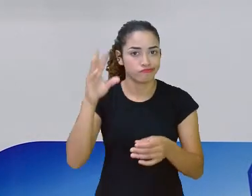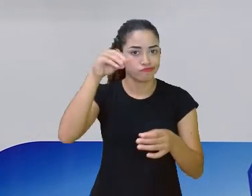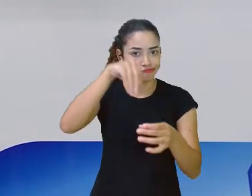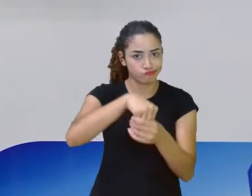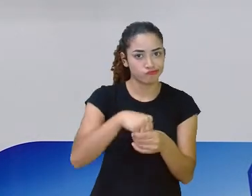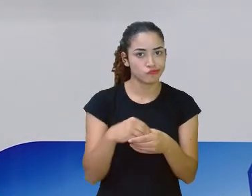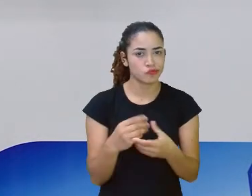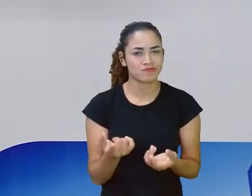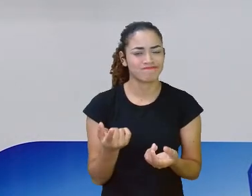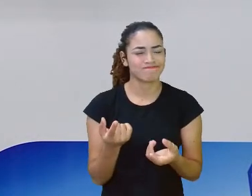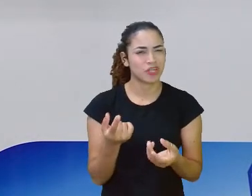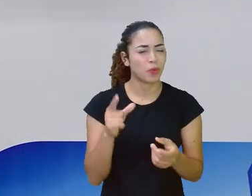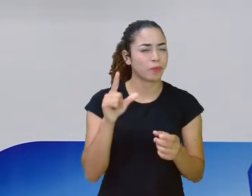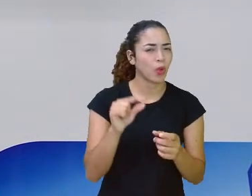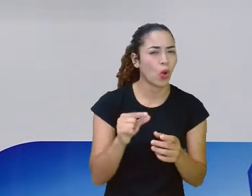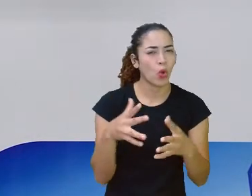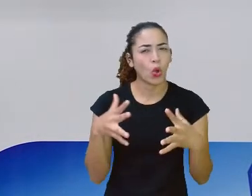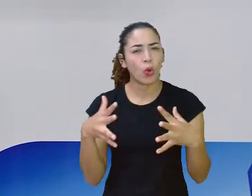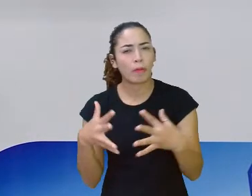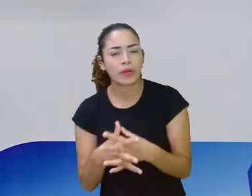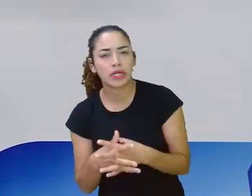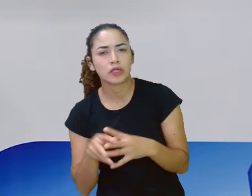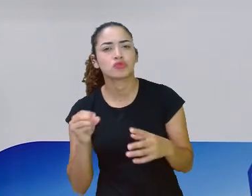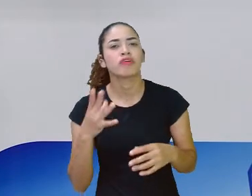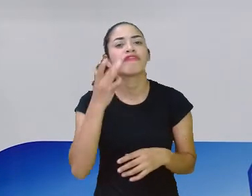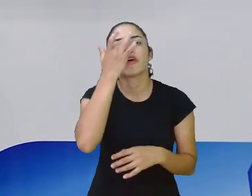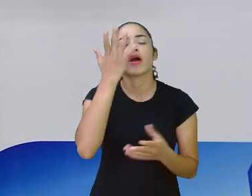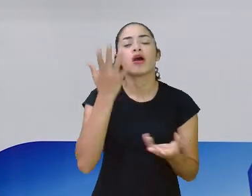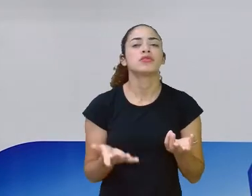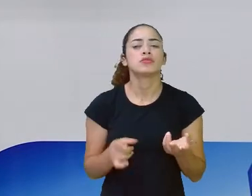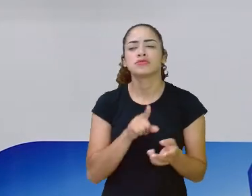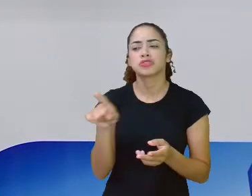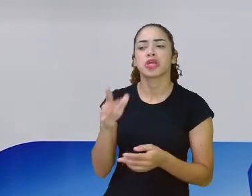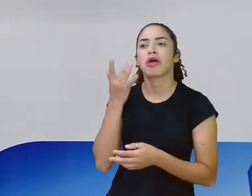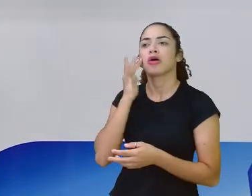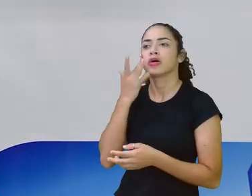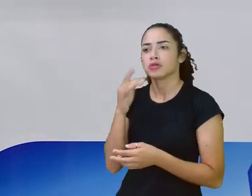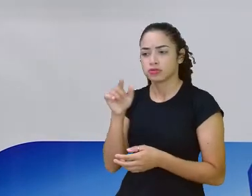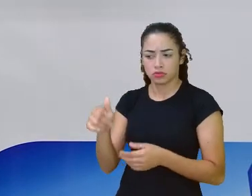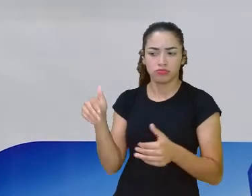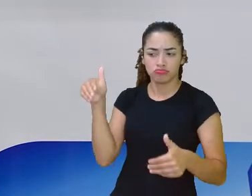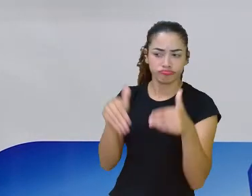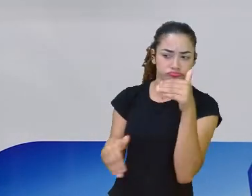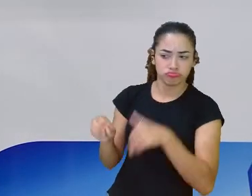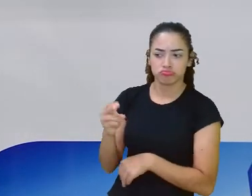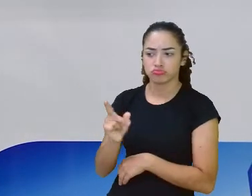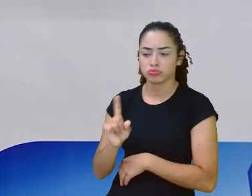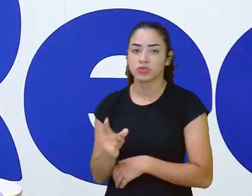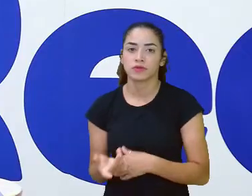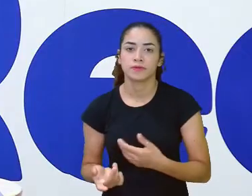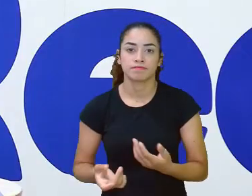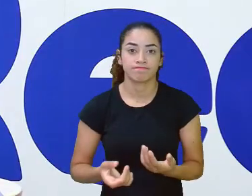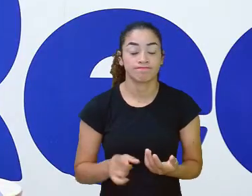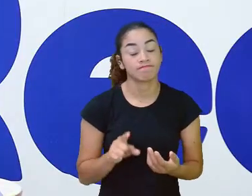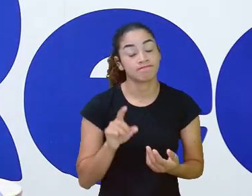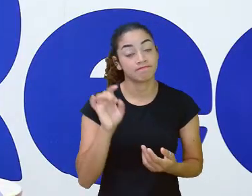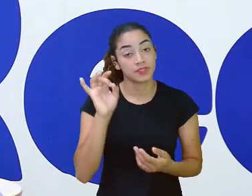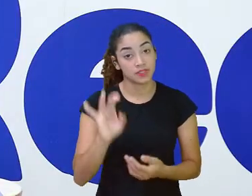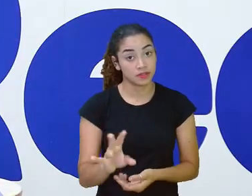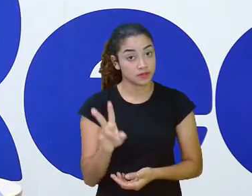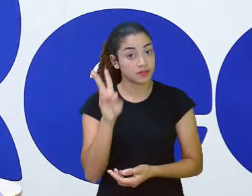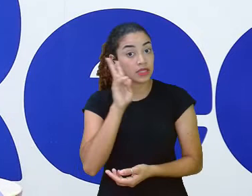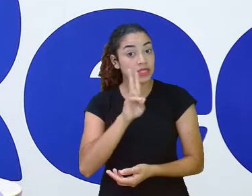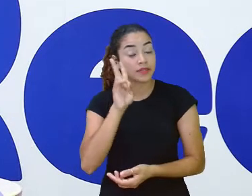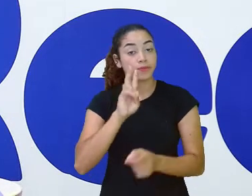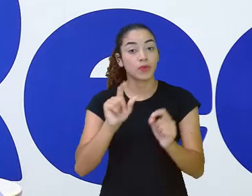pergunta ou está meio complicado? E aí, professora Sinara, o que é que eles acham? O que é que estão contando aí no chat? É só lembrar que a gente tem que falando